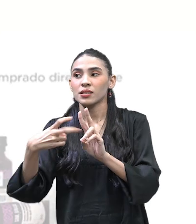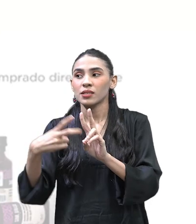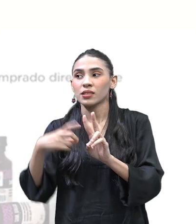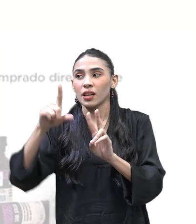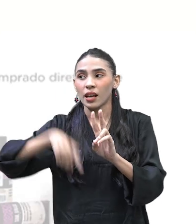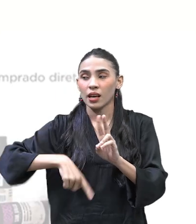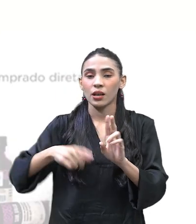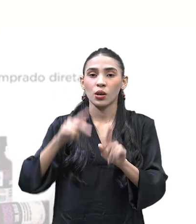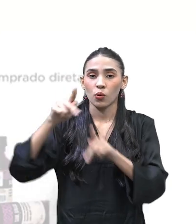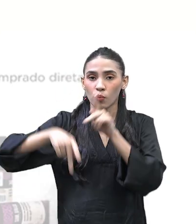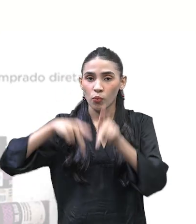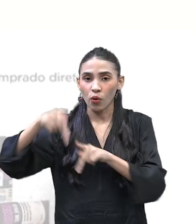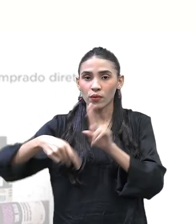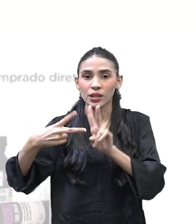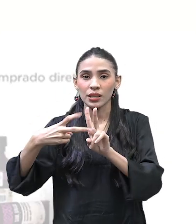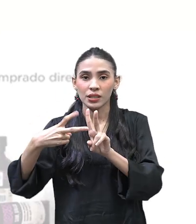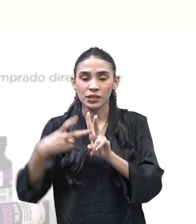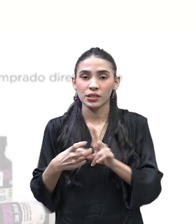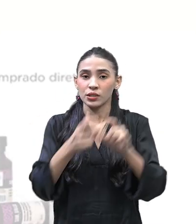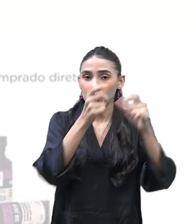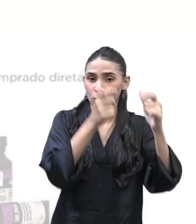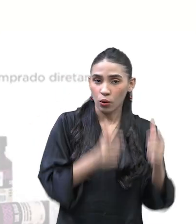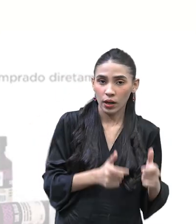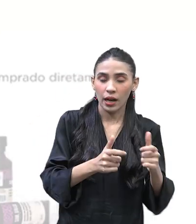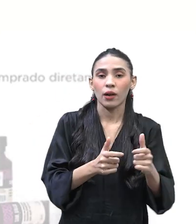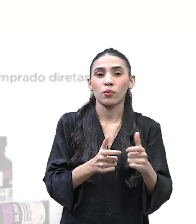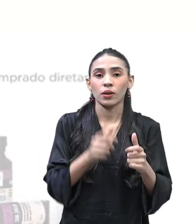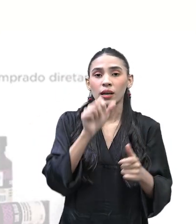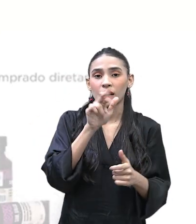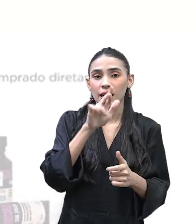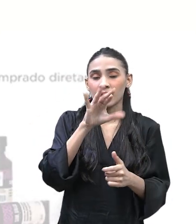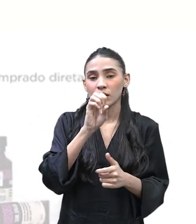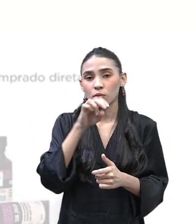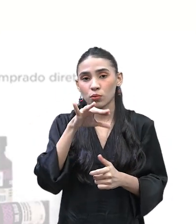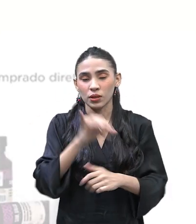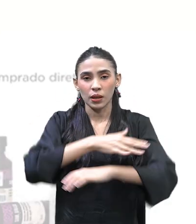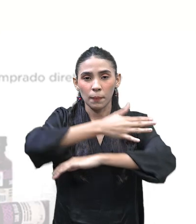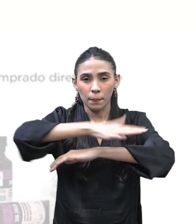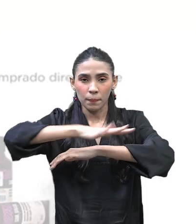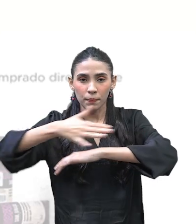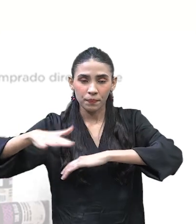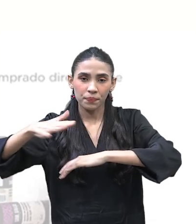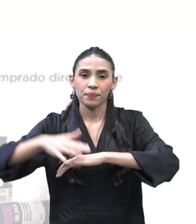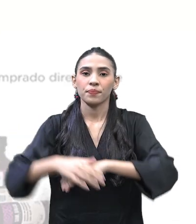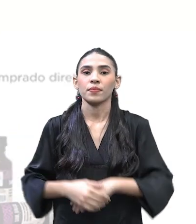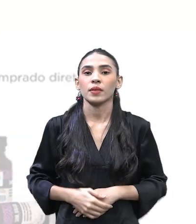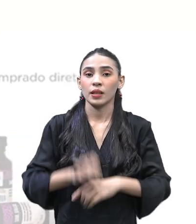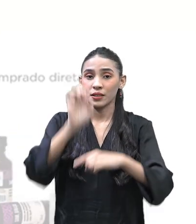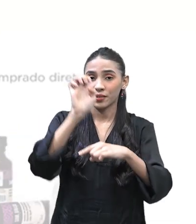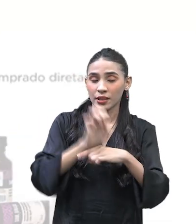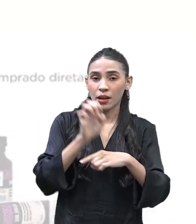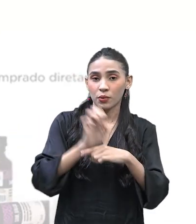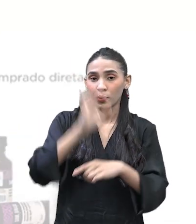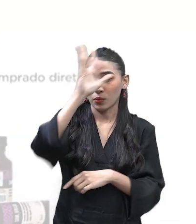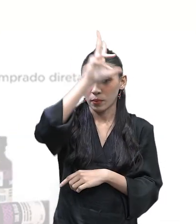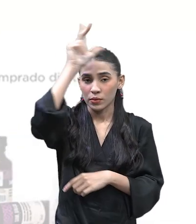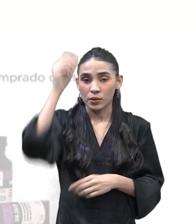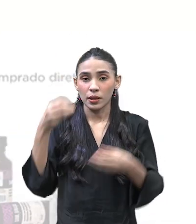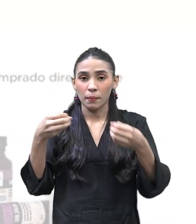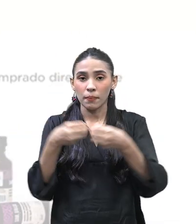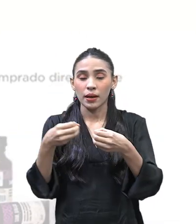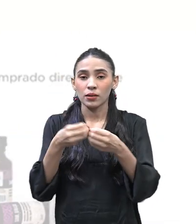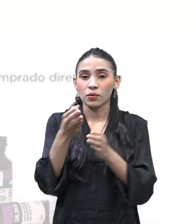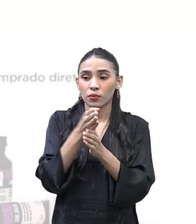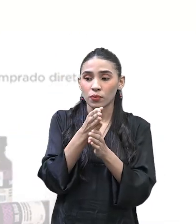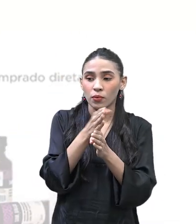etnia indígena milenar que está situada no alto do Rio Negro, no extremo noroeste do estado do Amazonas, perto da